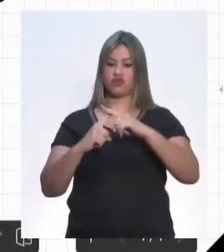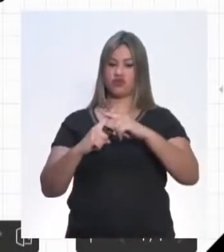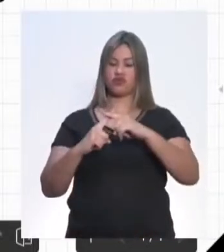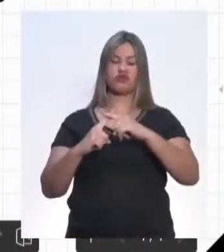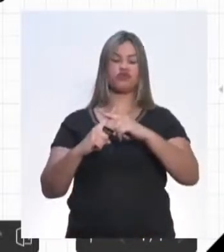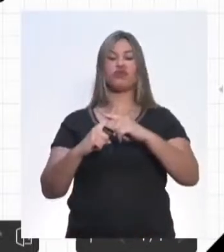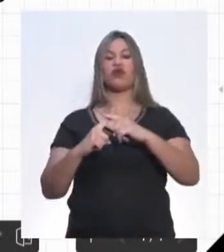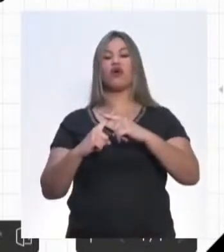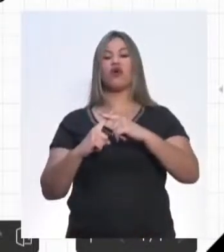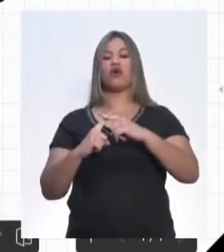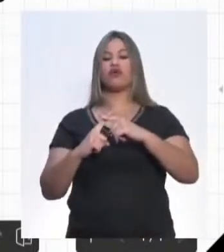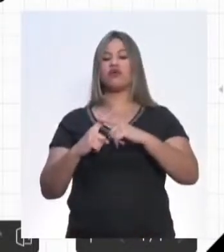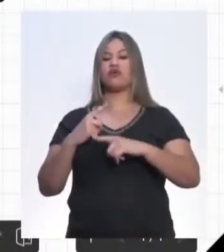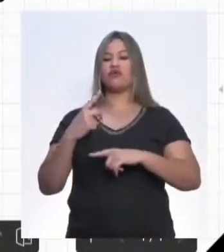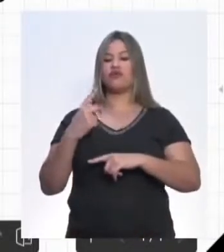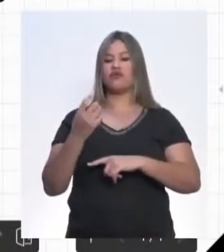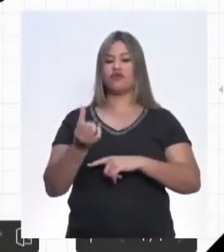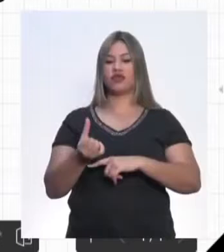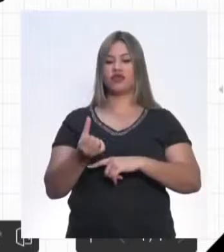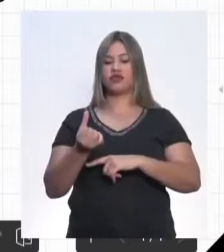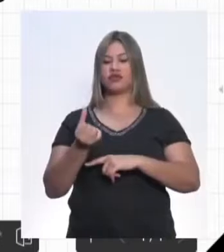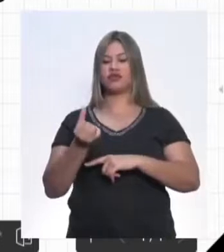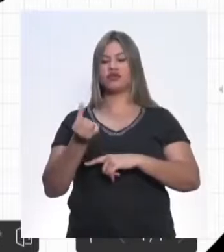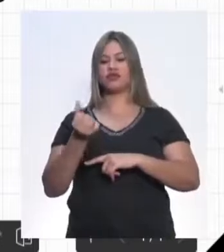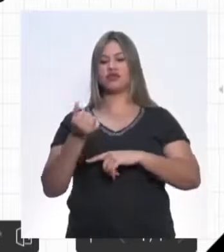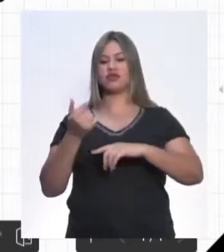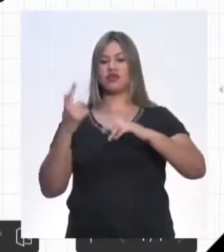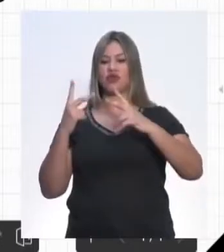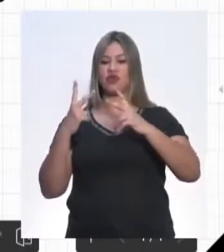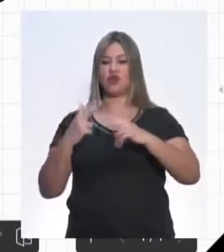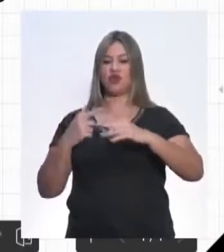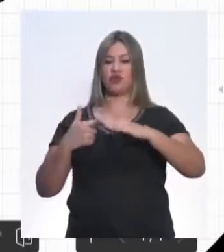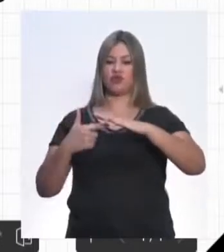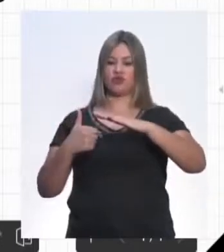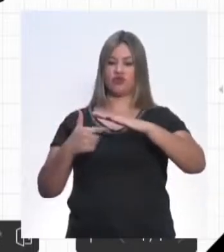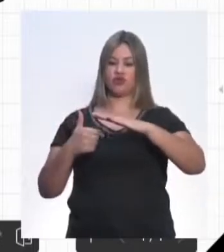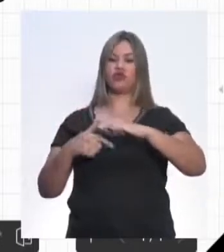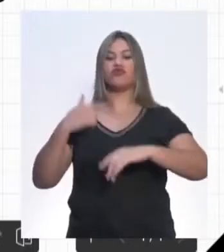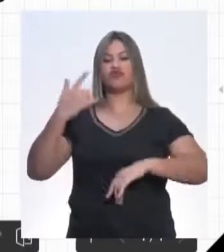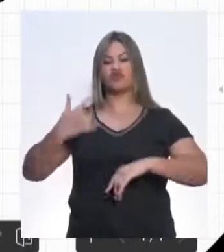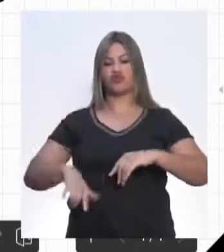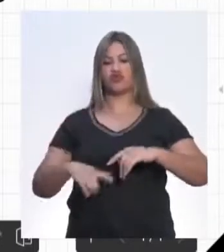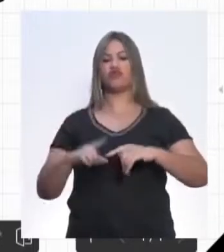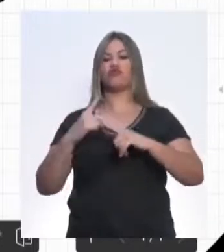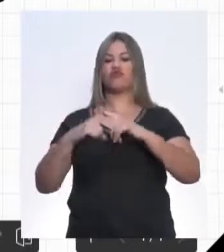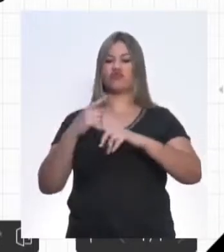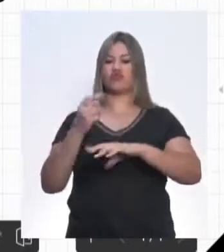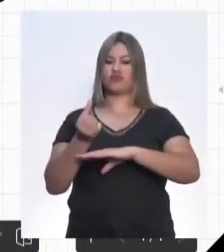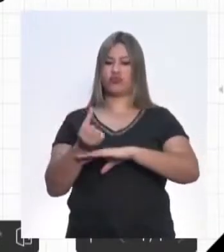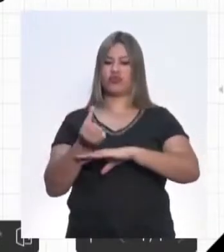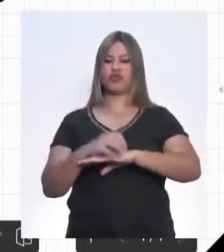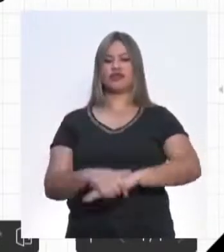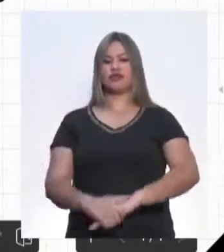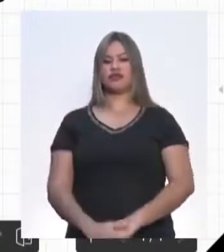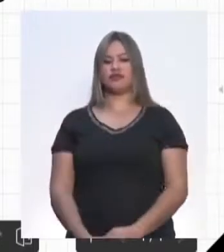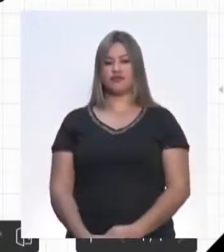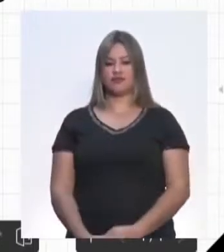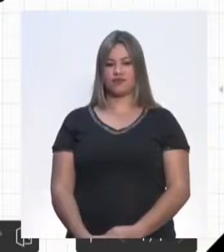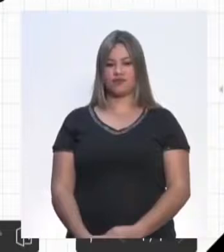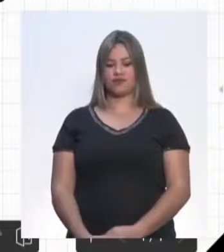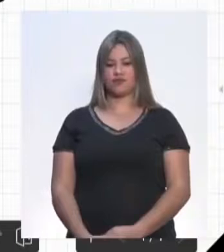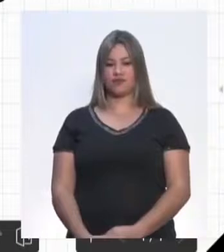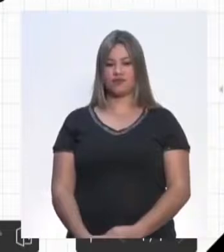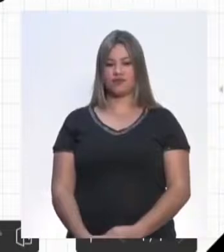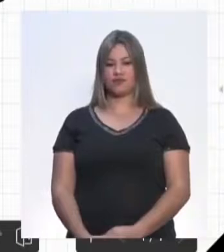por 6. Multipliquei por 6, eu faço a mesma coisa para a parte de cima, né? Então, isso aqui dá 6.